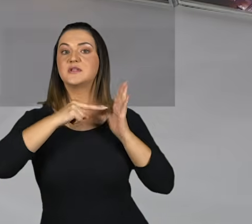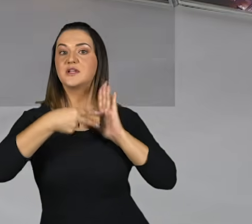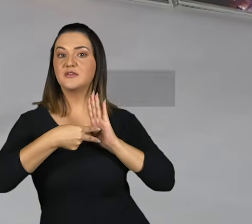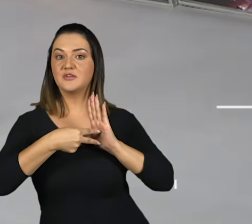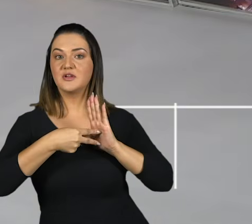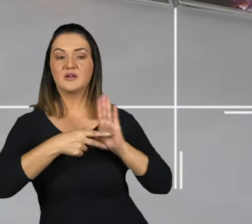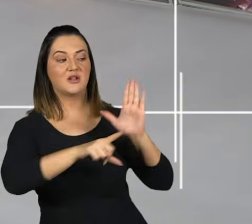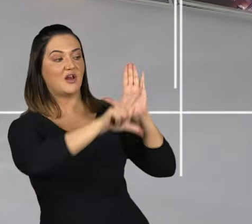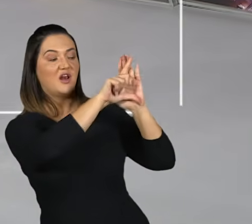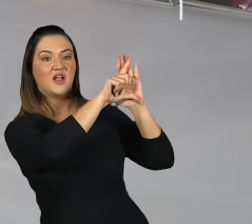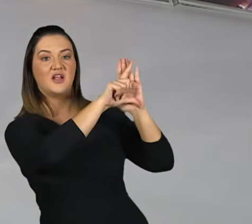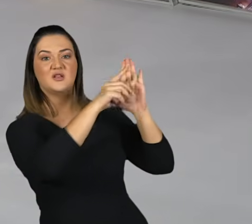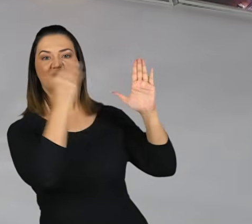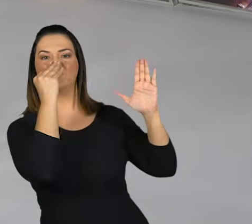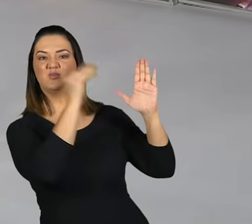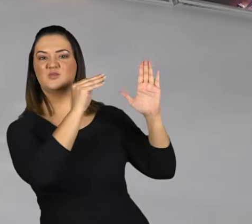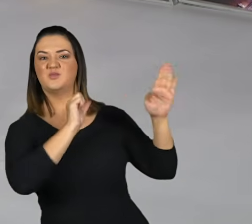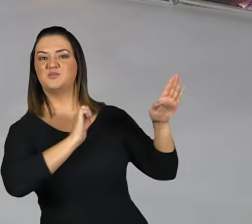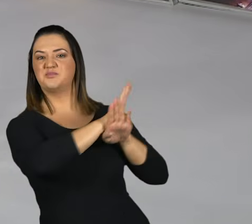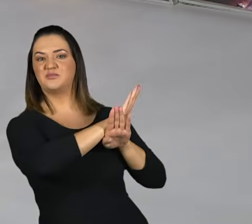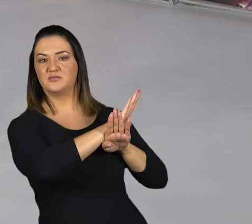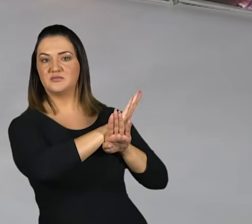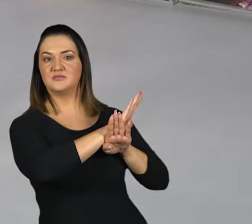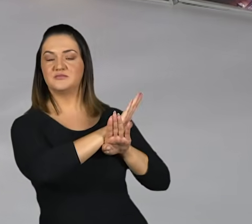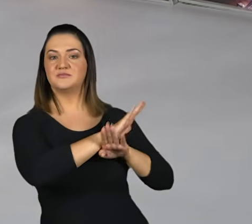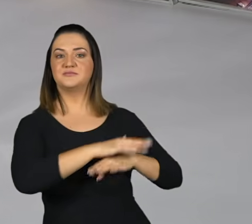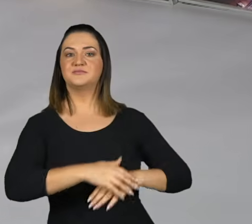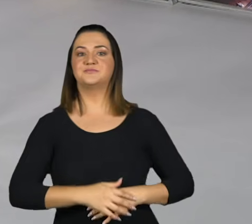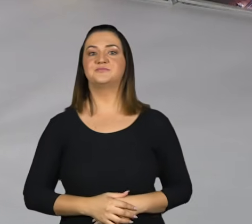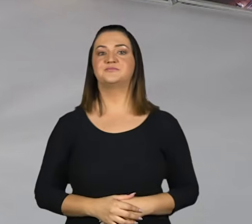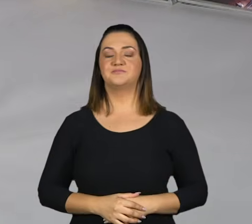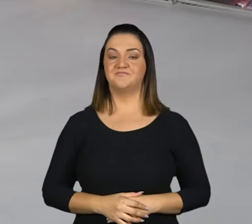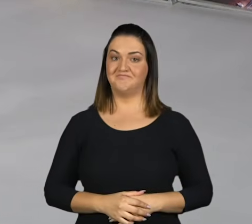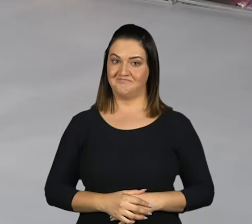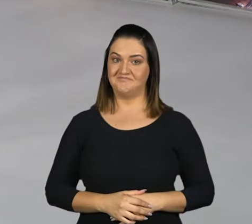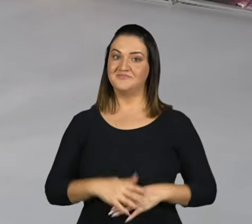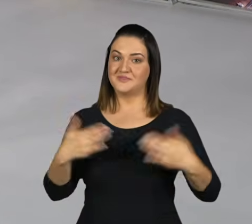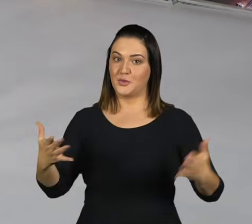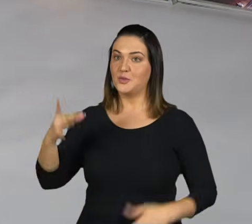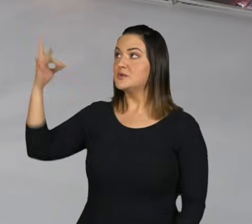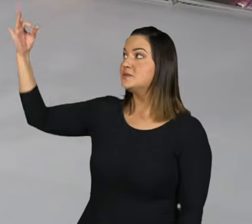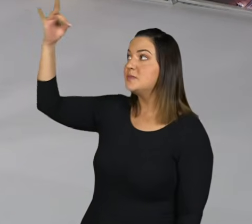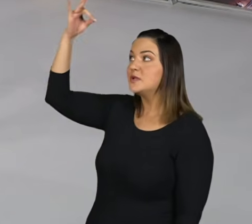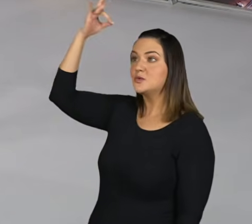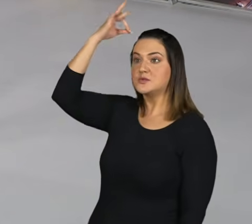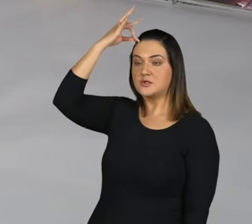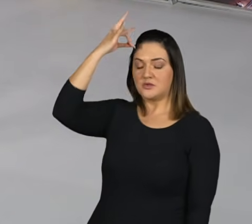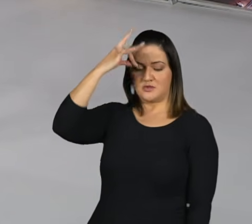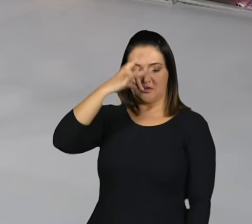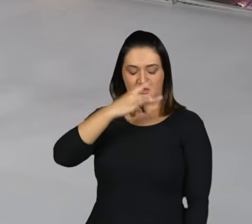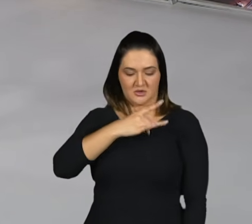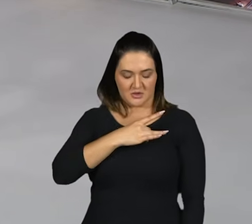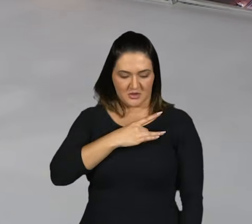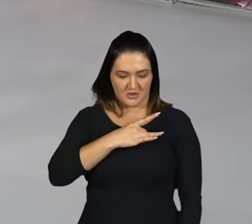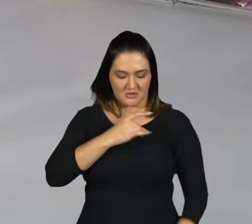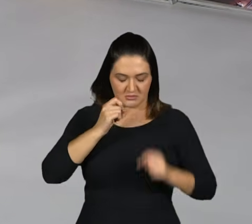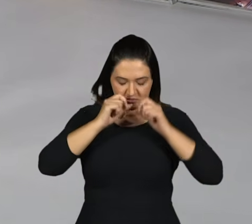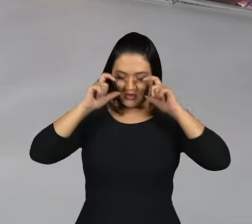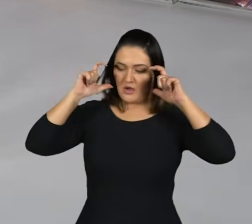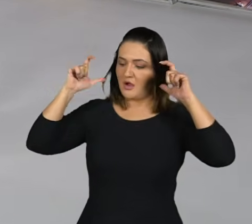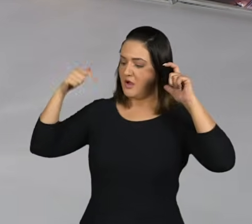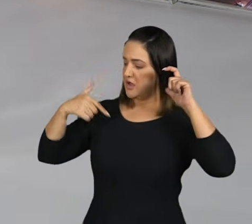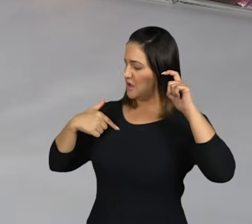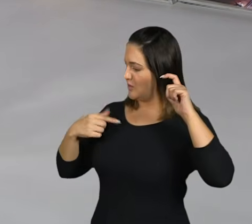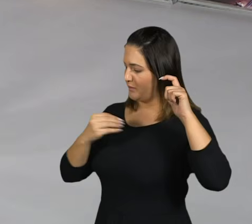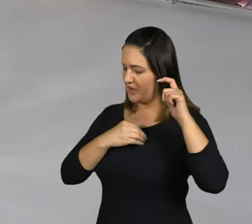veja, pecado é a transgressão da lei. O Espírito Santo, quando viesse, ele convenceria o mundo do pecado. Em outras